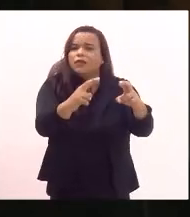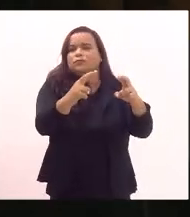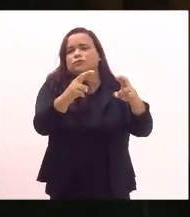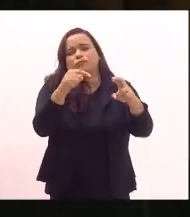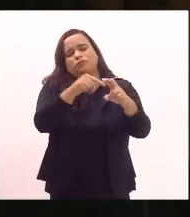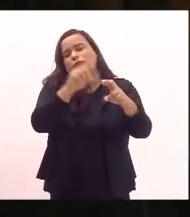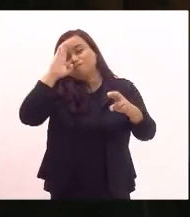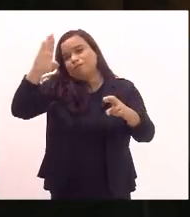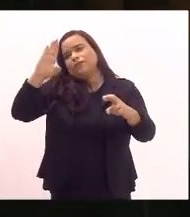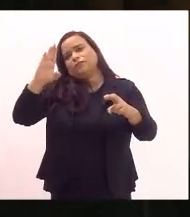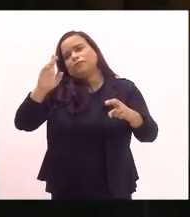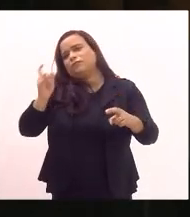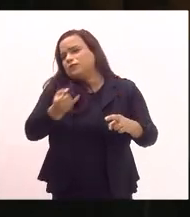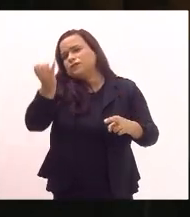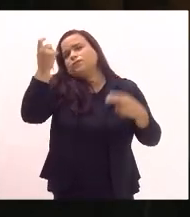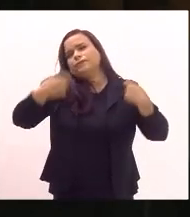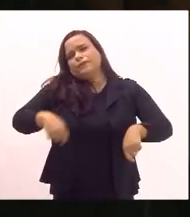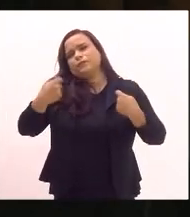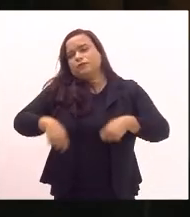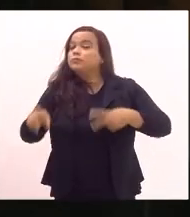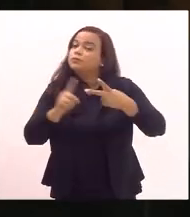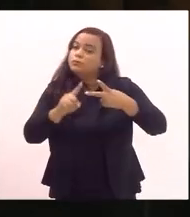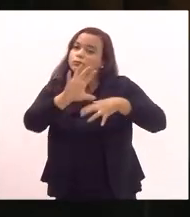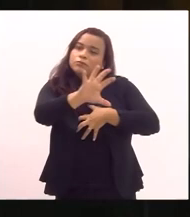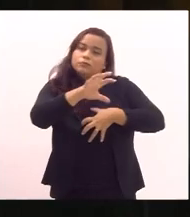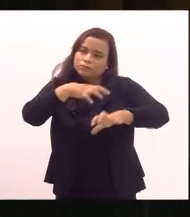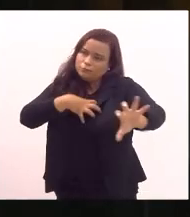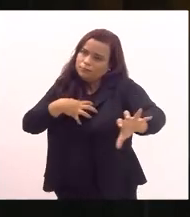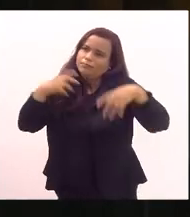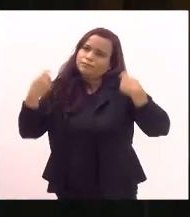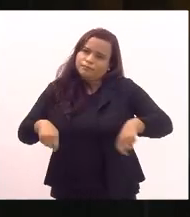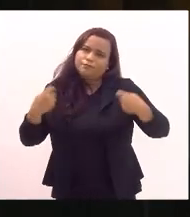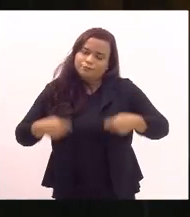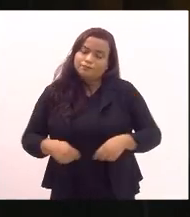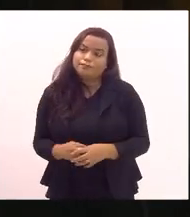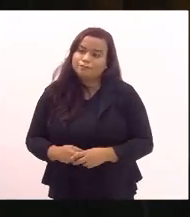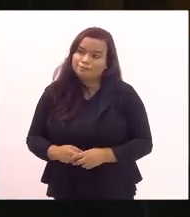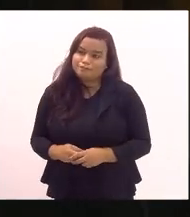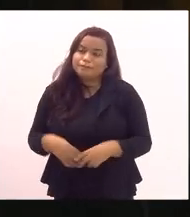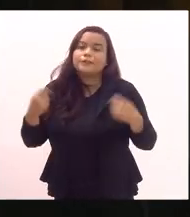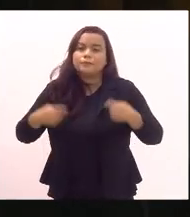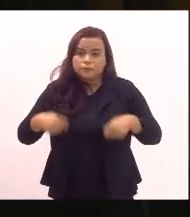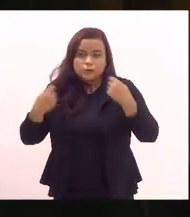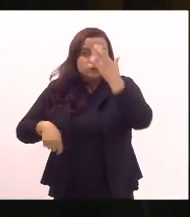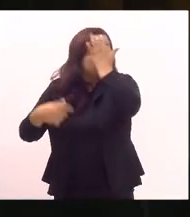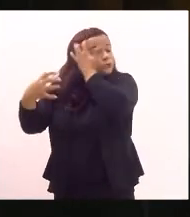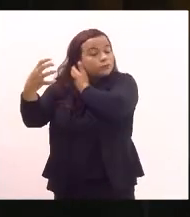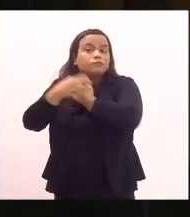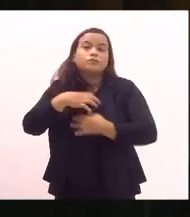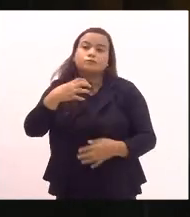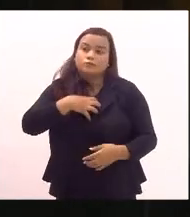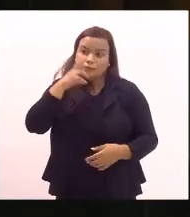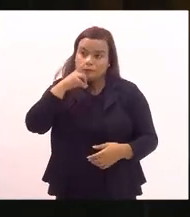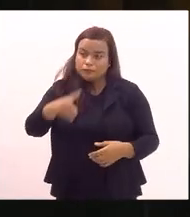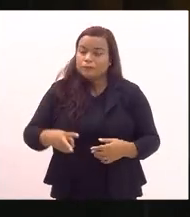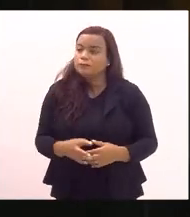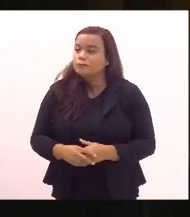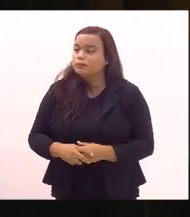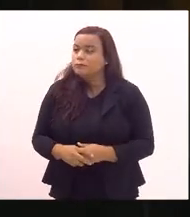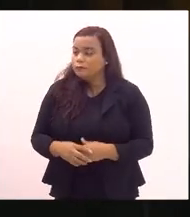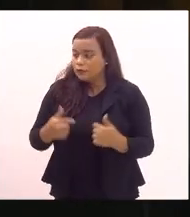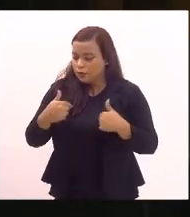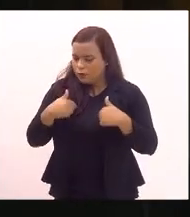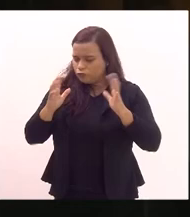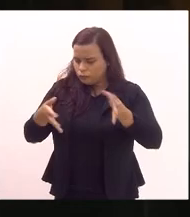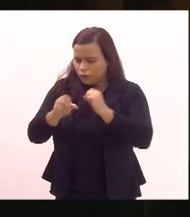palavra principal e segundo se colocar no lugar do outro precisamos nos sensibilizar eu